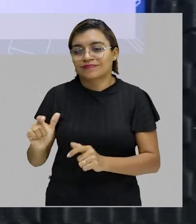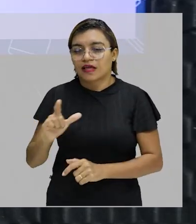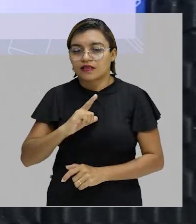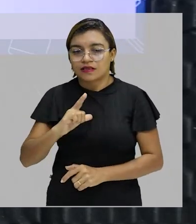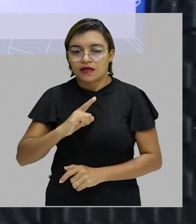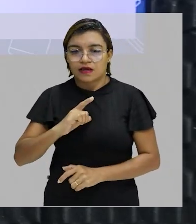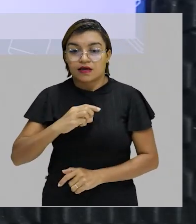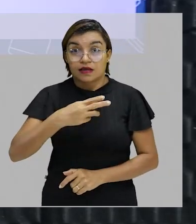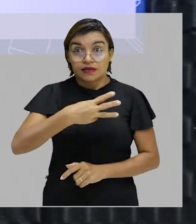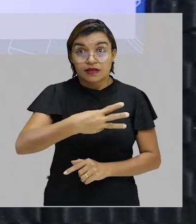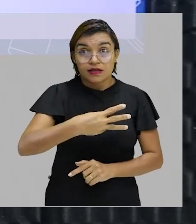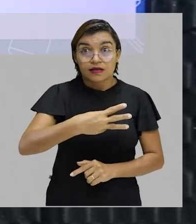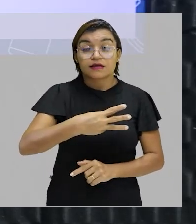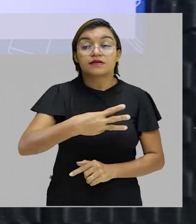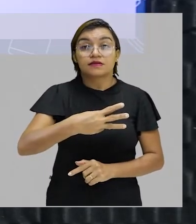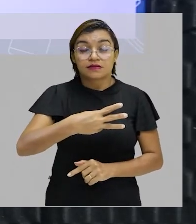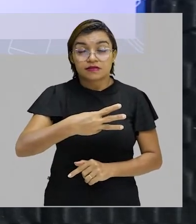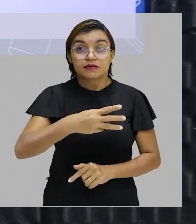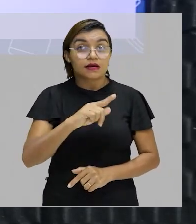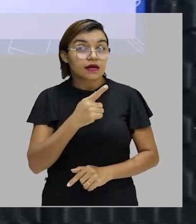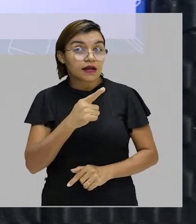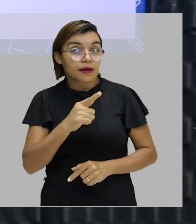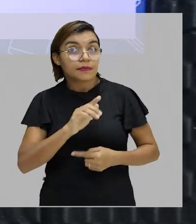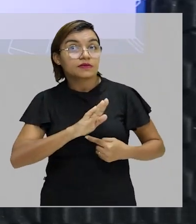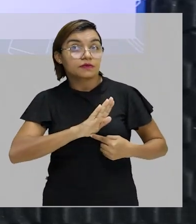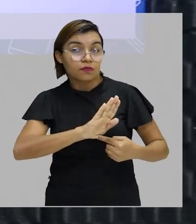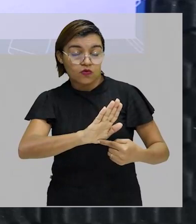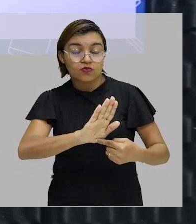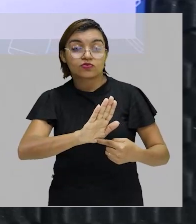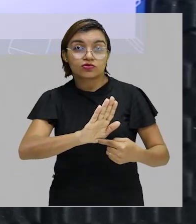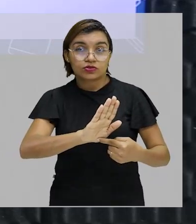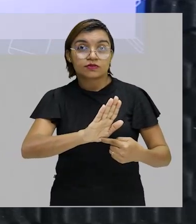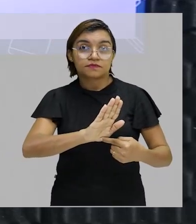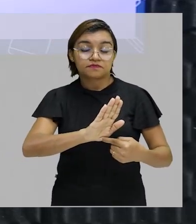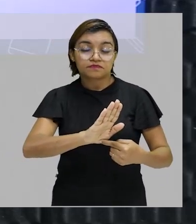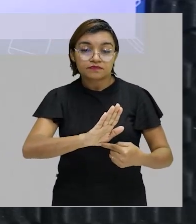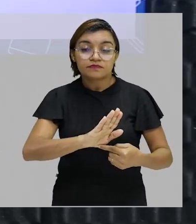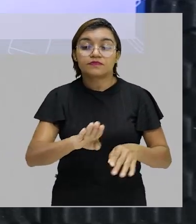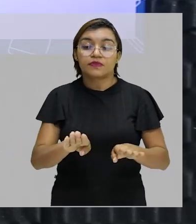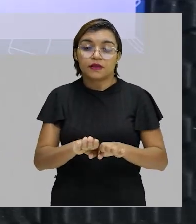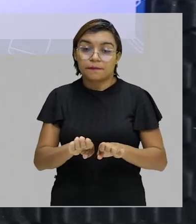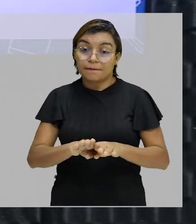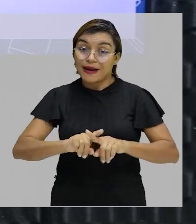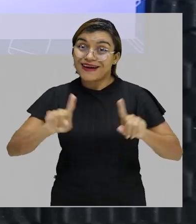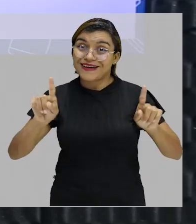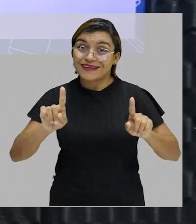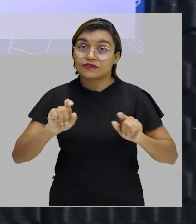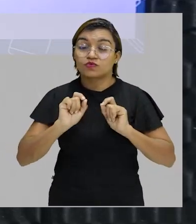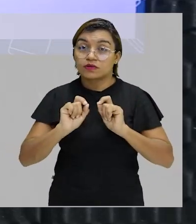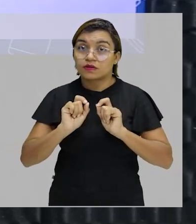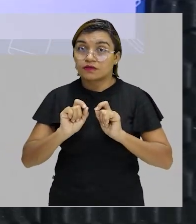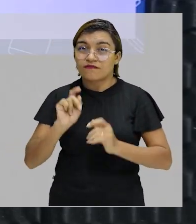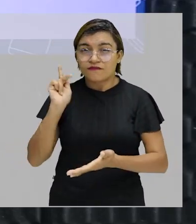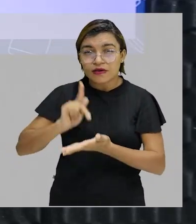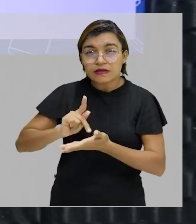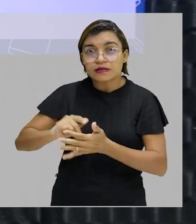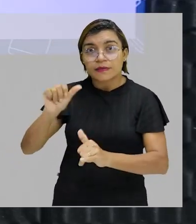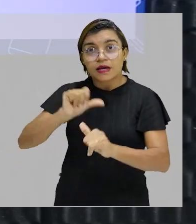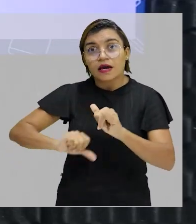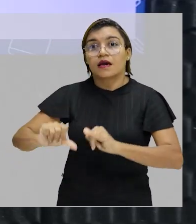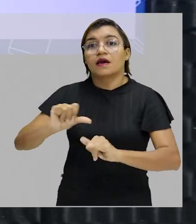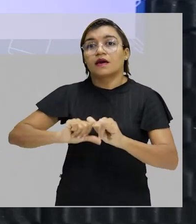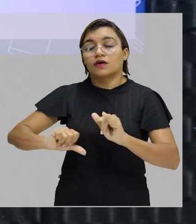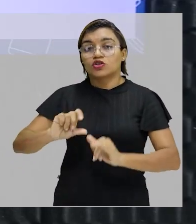temos 3 gramas fornecido, a questão fala que nós temos 3 gramas. E o que realmente vai reagir vai ser apenas